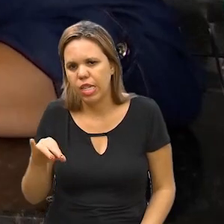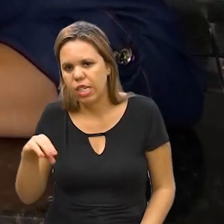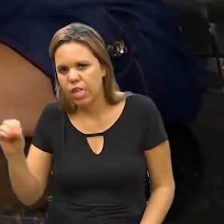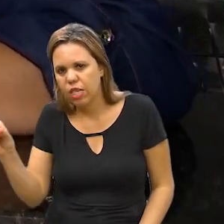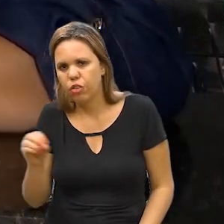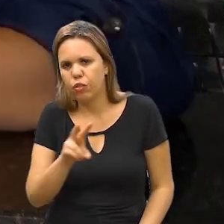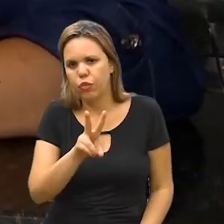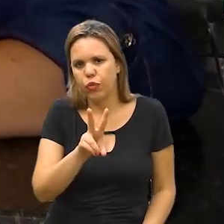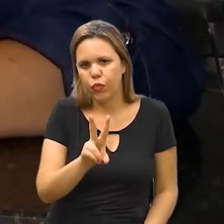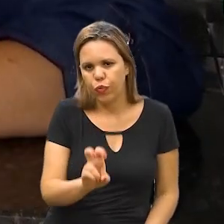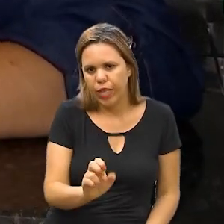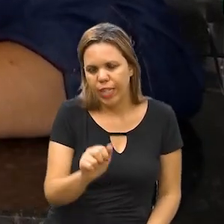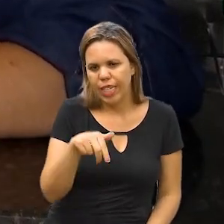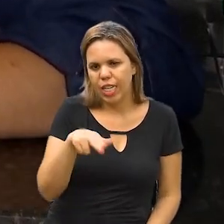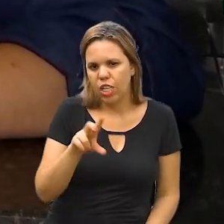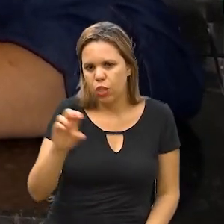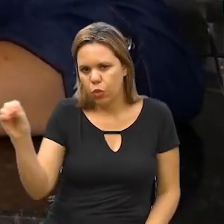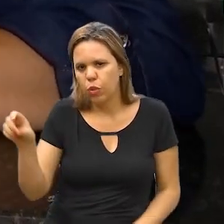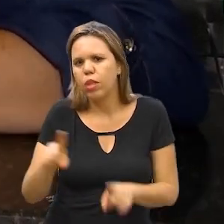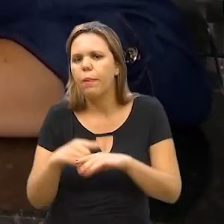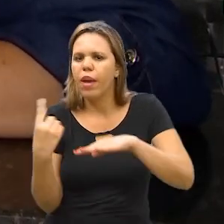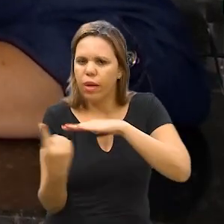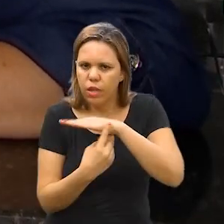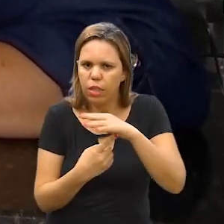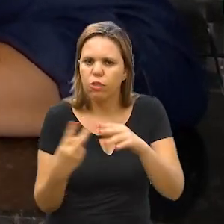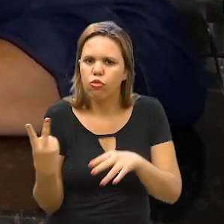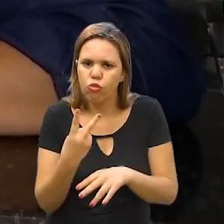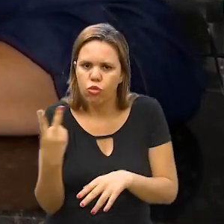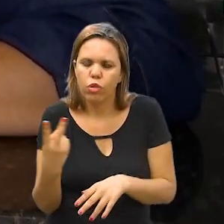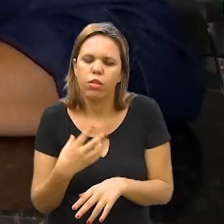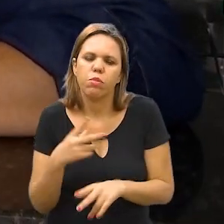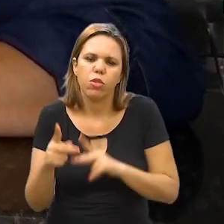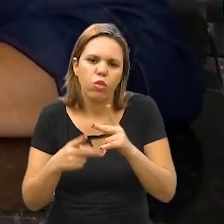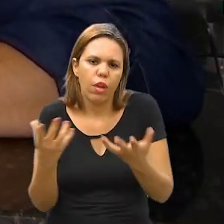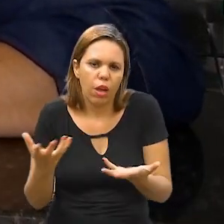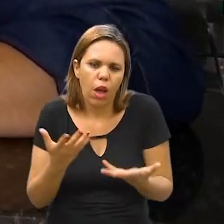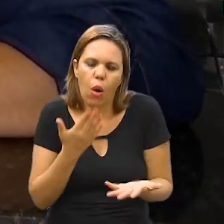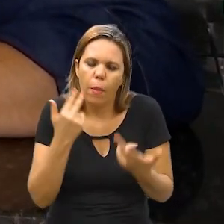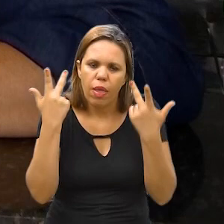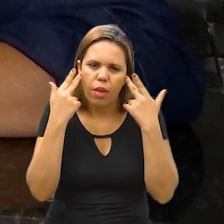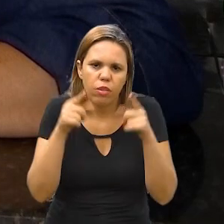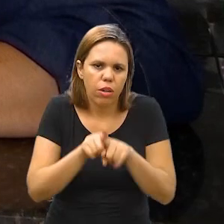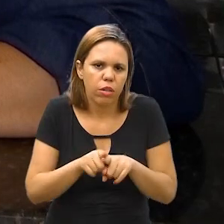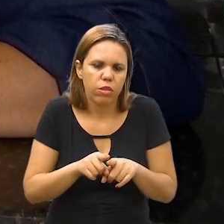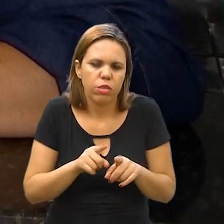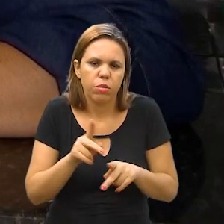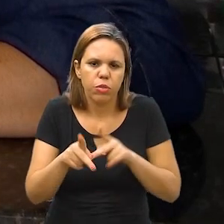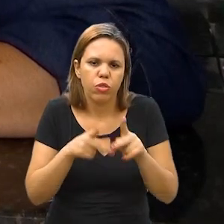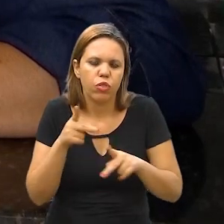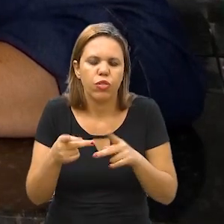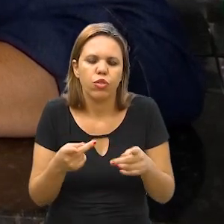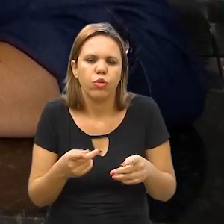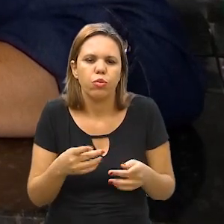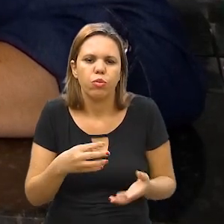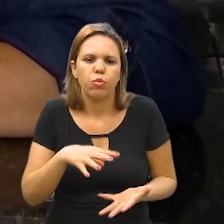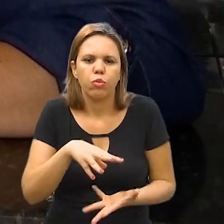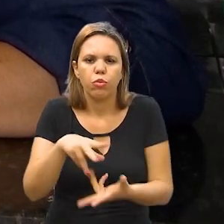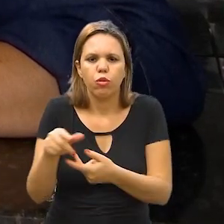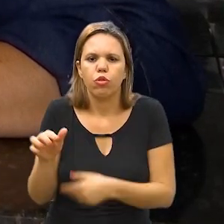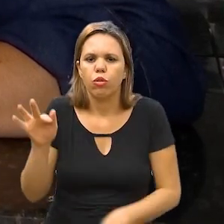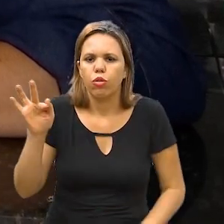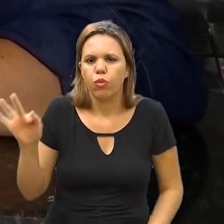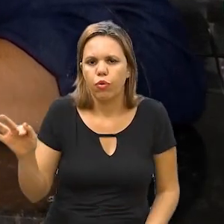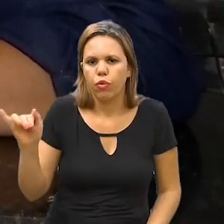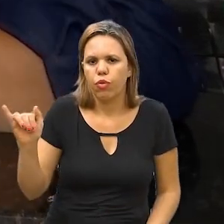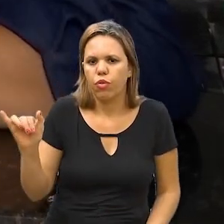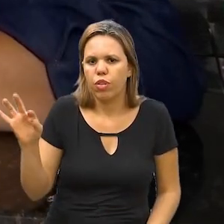mercado. E eu passei a ter cliente também vegano e vegetariano. Então, quando a gente fala hoje desse mundo fitness, ele engloba o